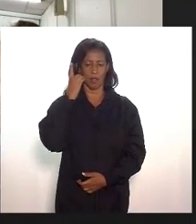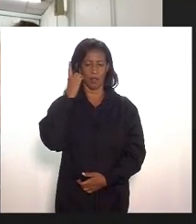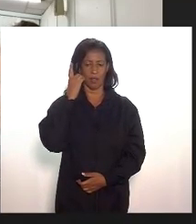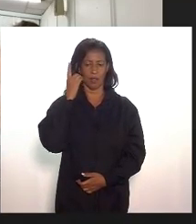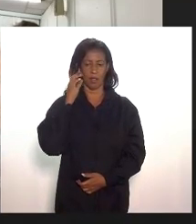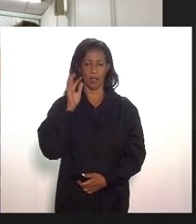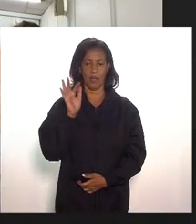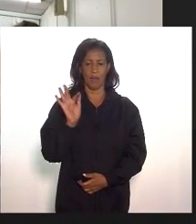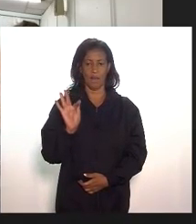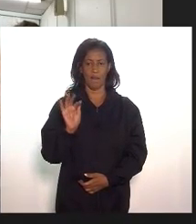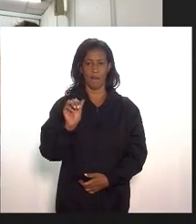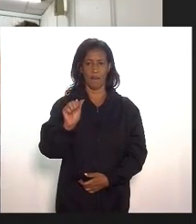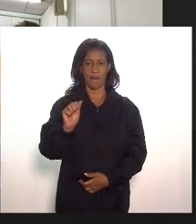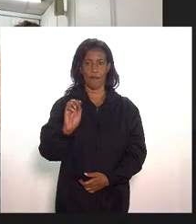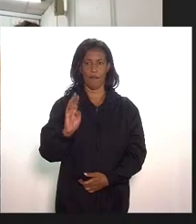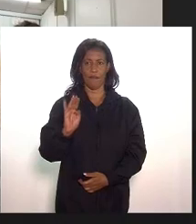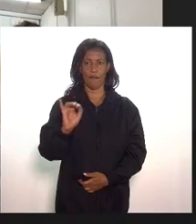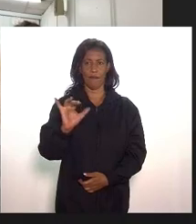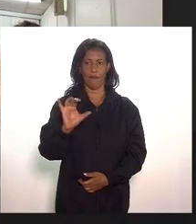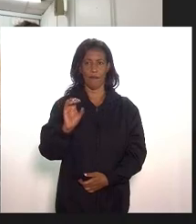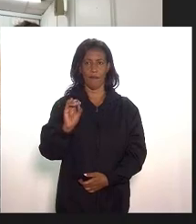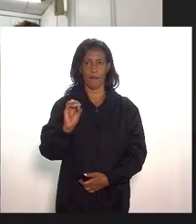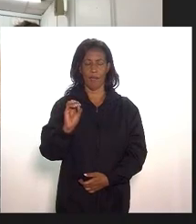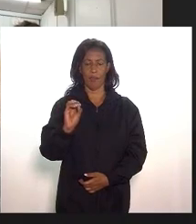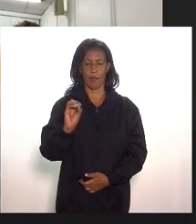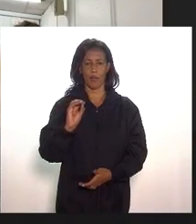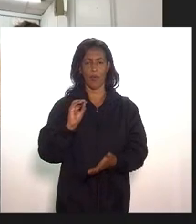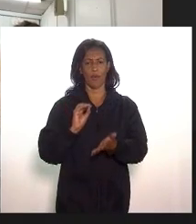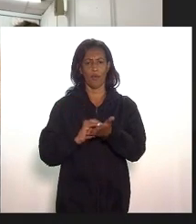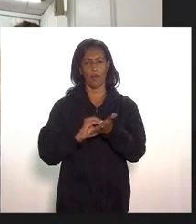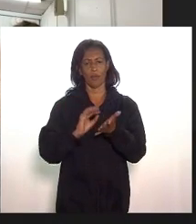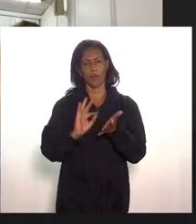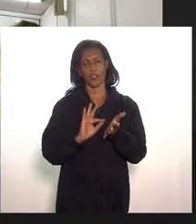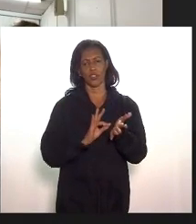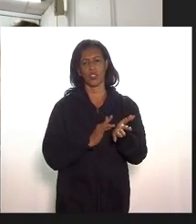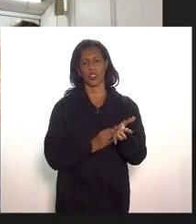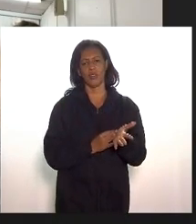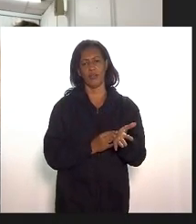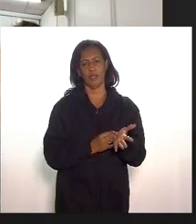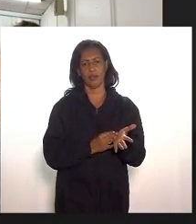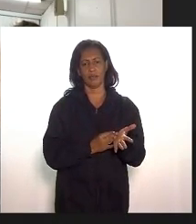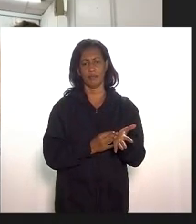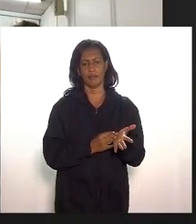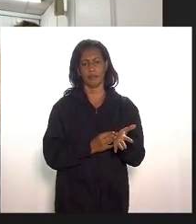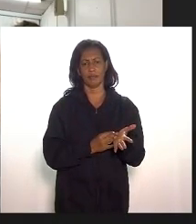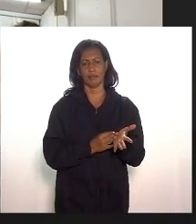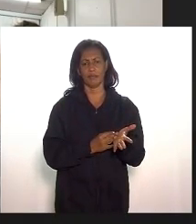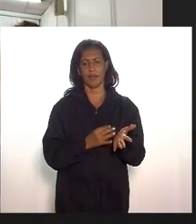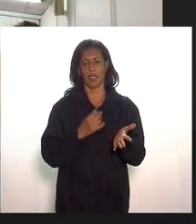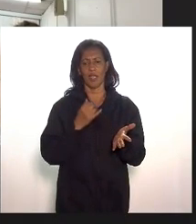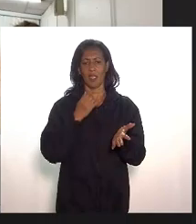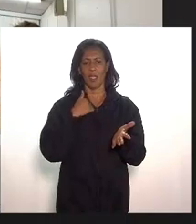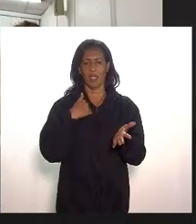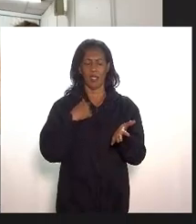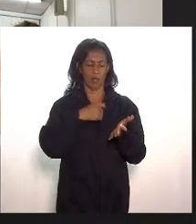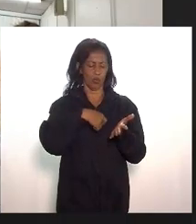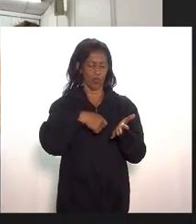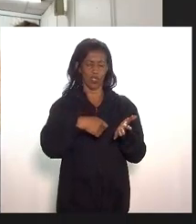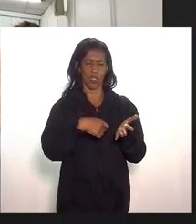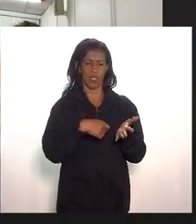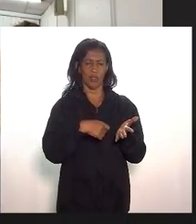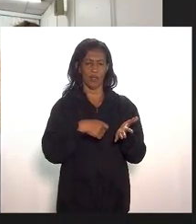Deputado Flávio Serafini, na discussão, eu não tinha escrito aqui Vossa Excelência, eu tinha escrito Vossa Excelência. Deixa eu dar uma